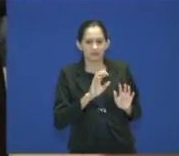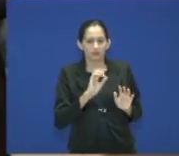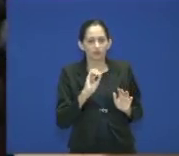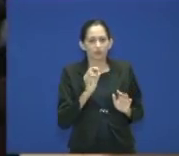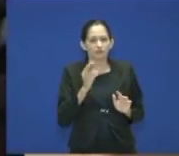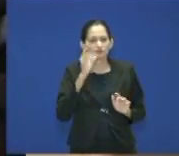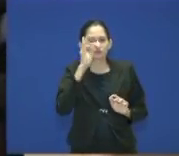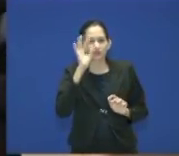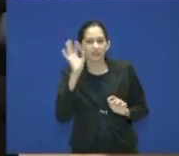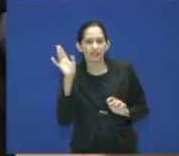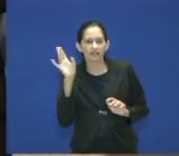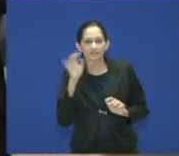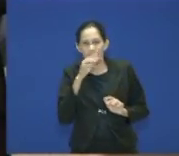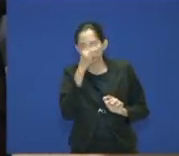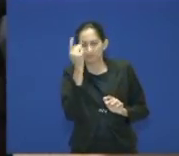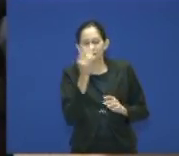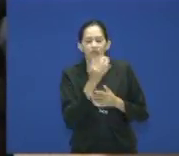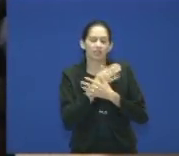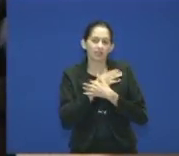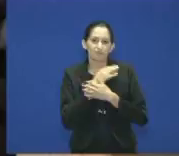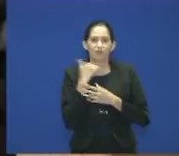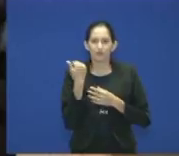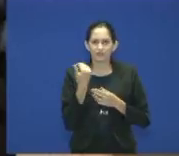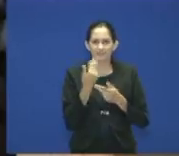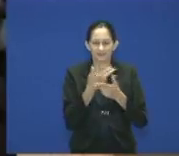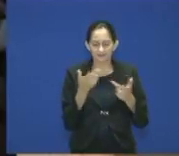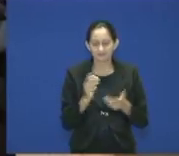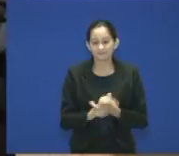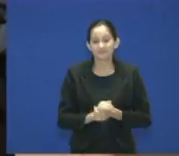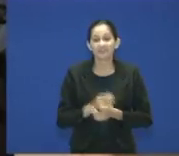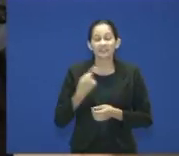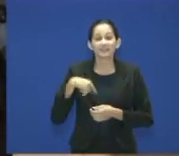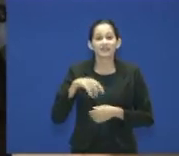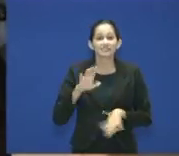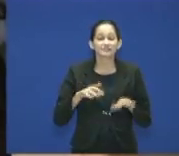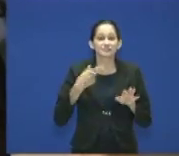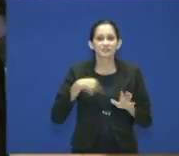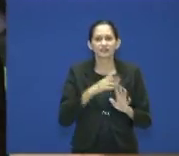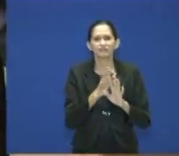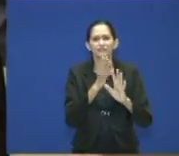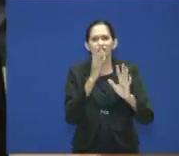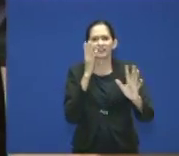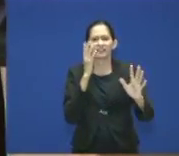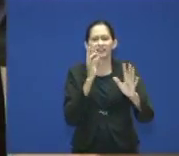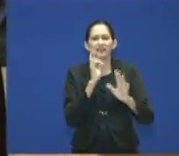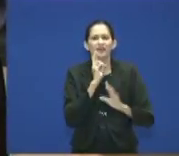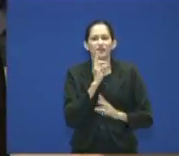cadáveres. Quem de nós também nunca pegou uma fila imensa no RU?